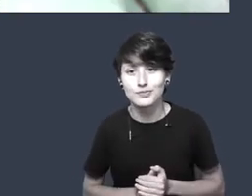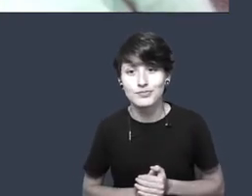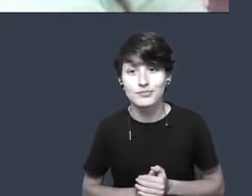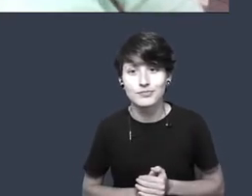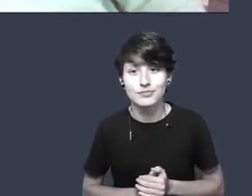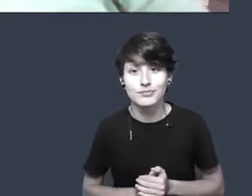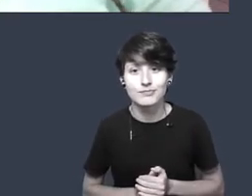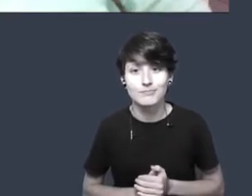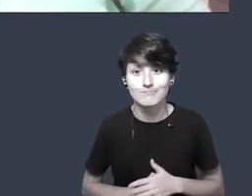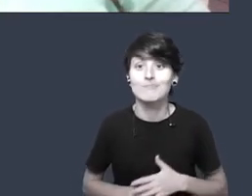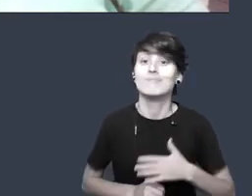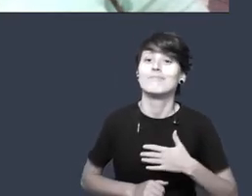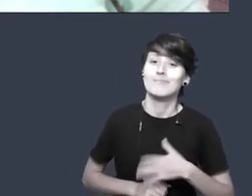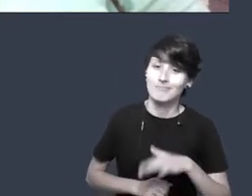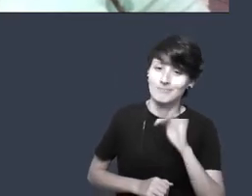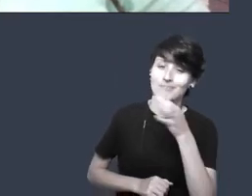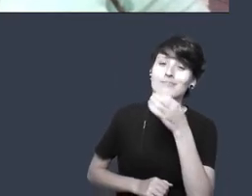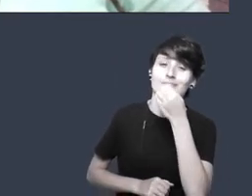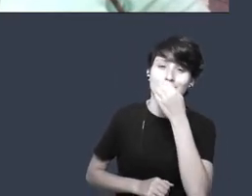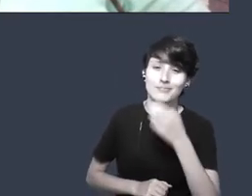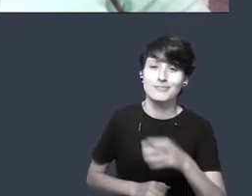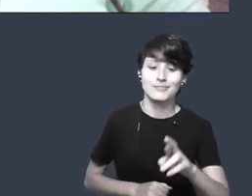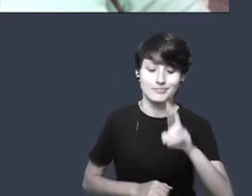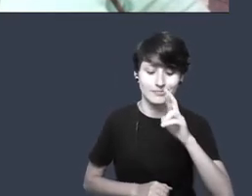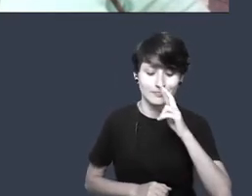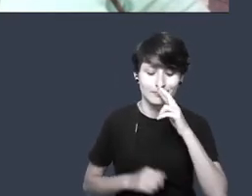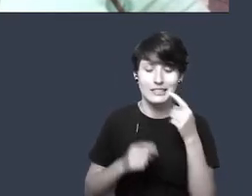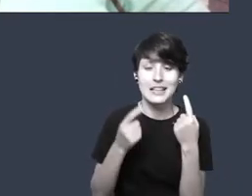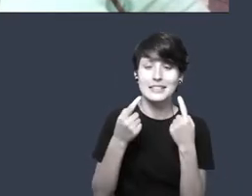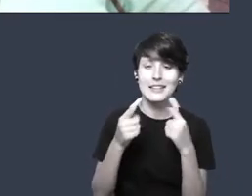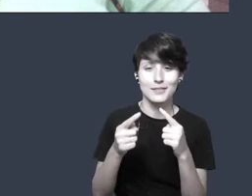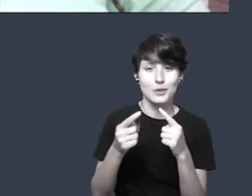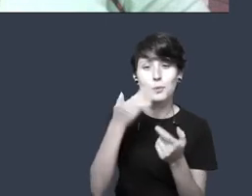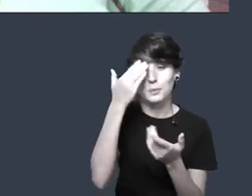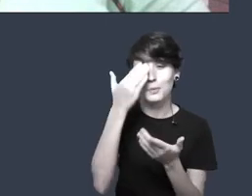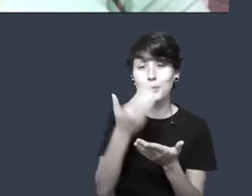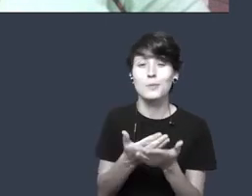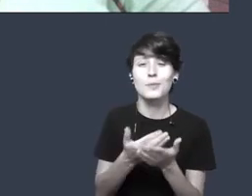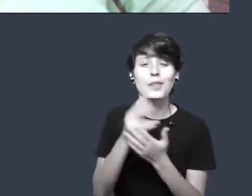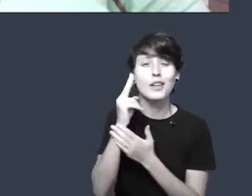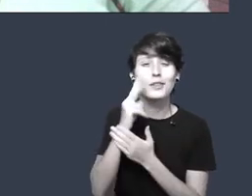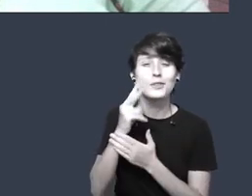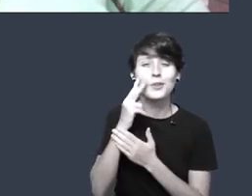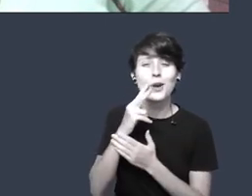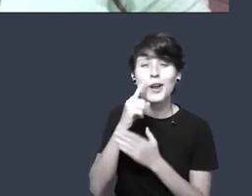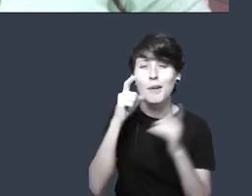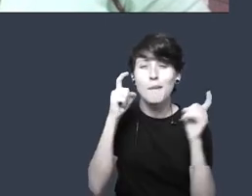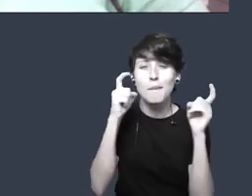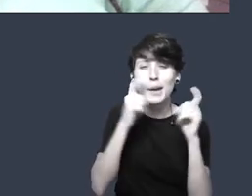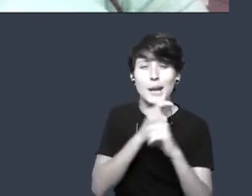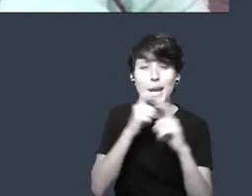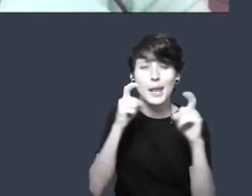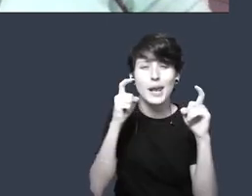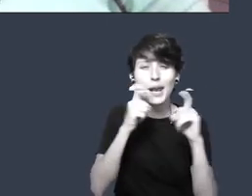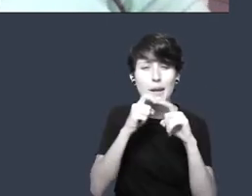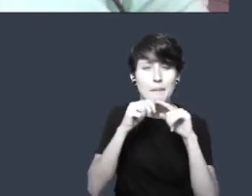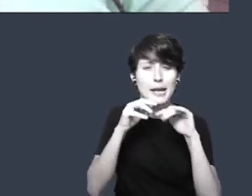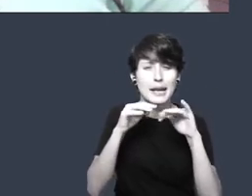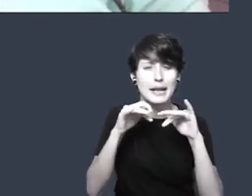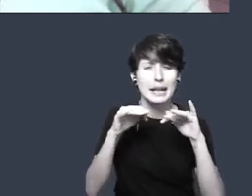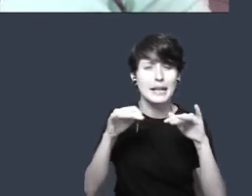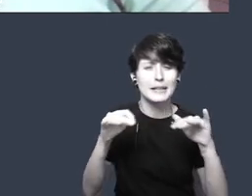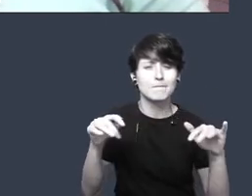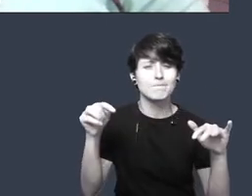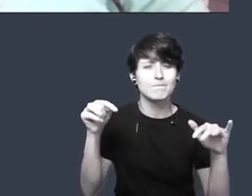É um grande desafio, né? Primeiro, eu acho que a história da fake news, né, é um grande problema. E